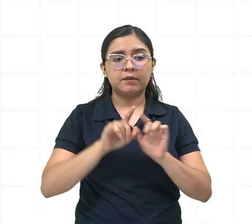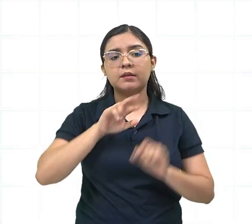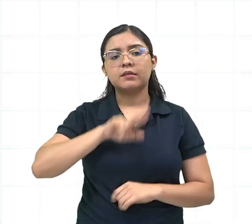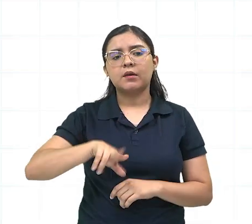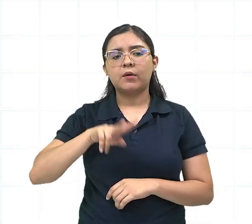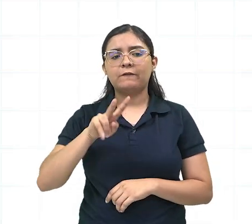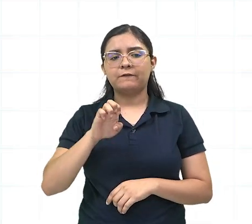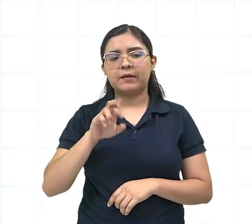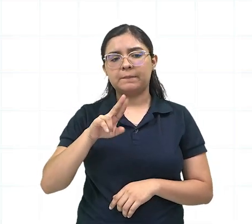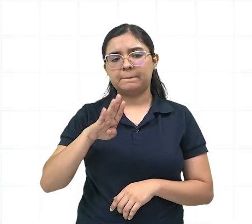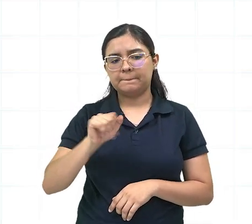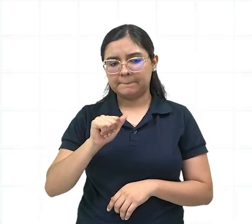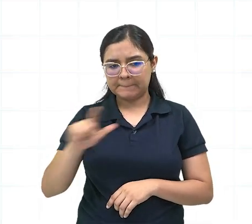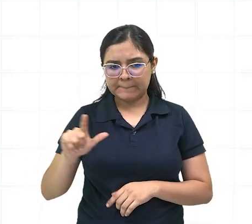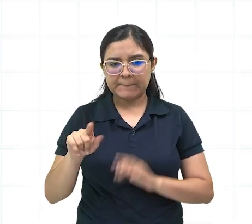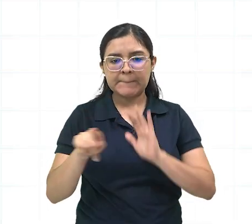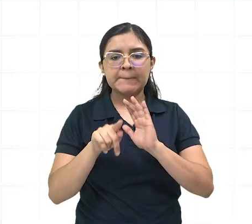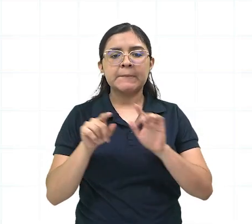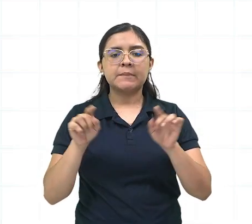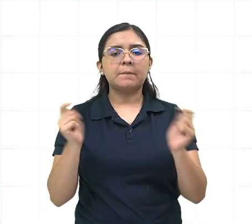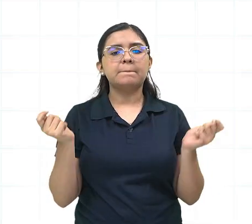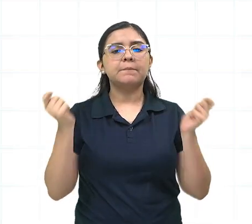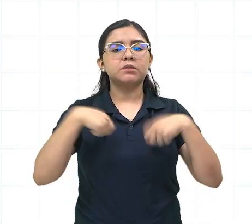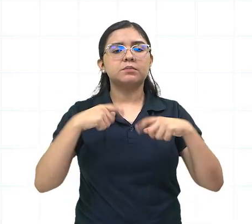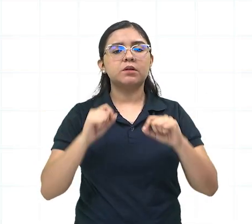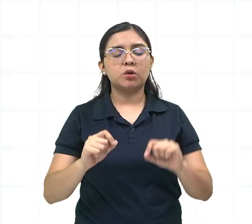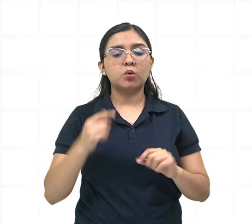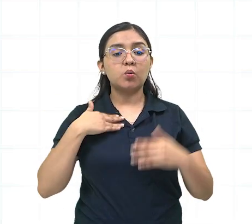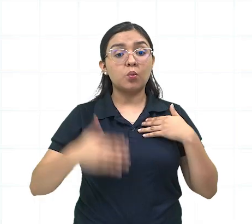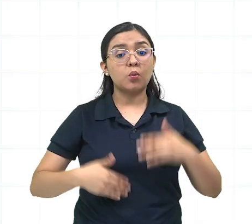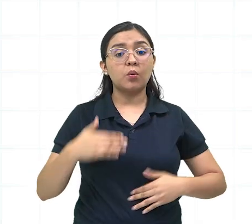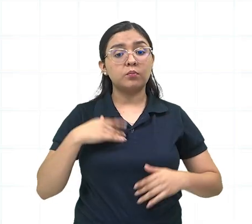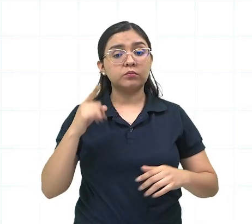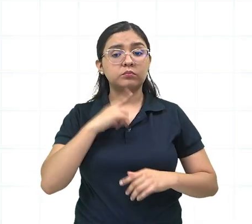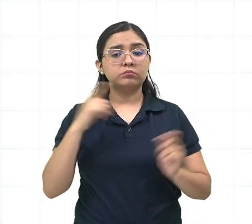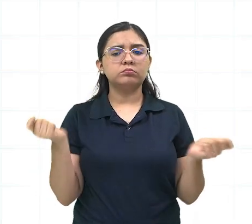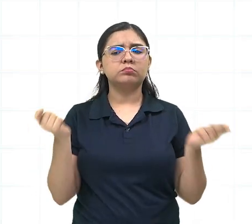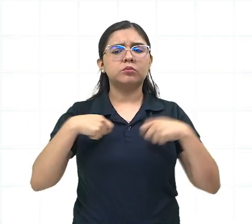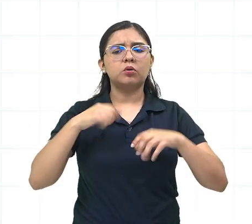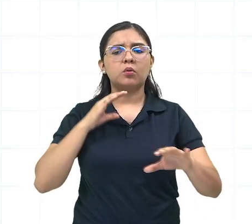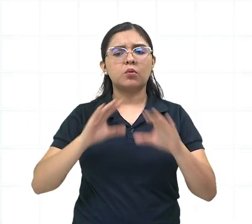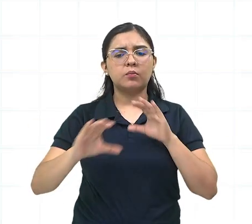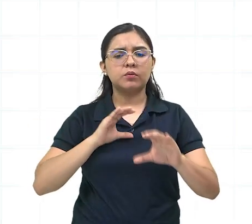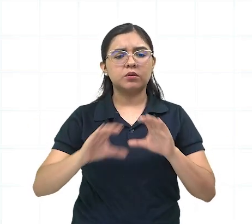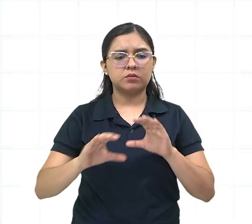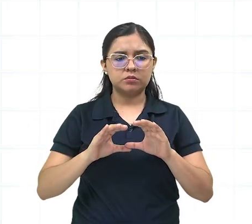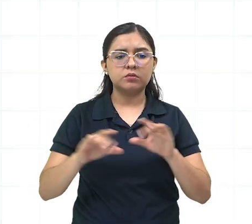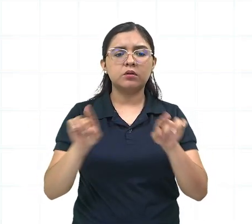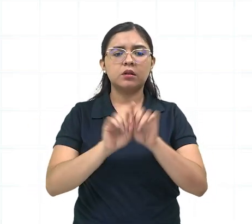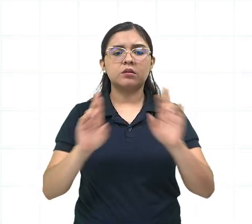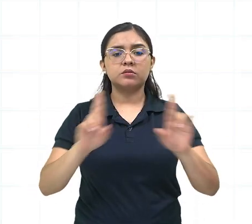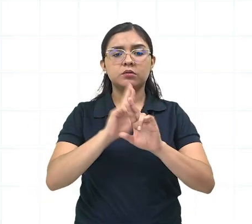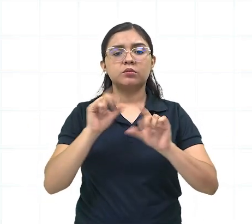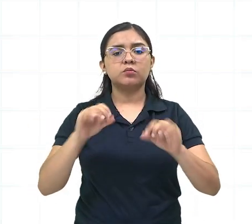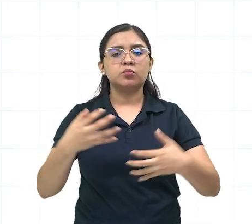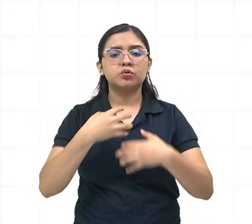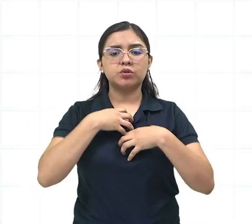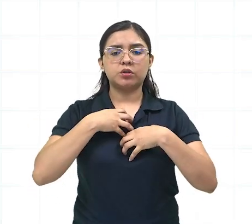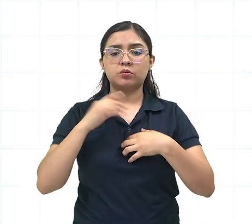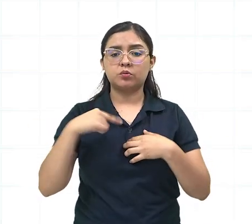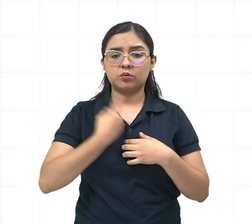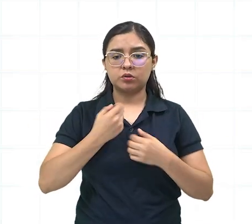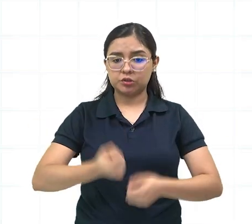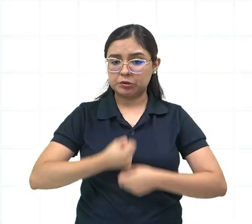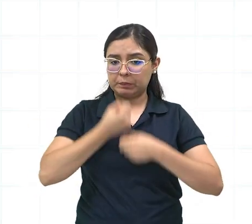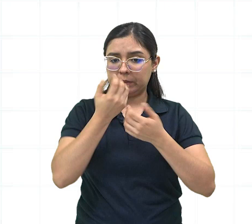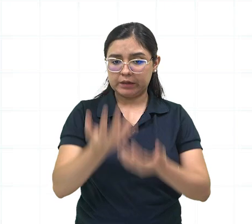não verbal, é uma forma de comunicação do nosso corpo relacionada à maneira como